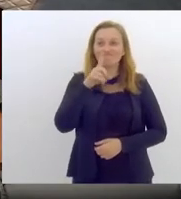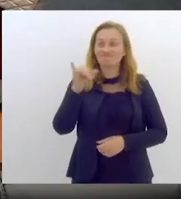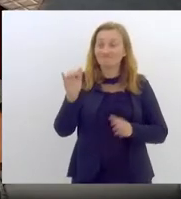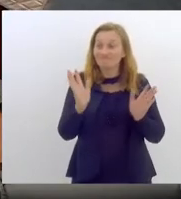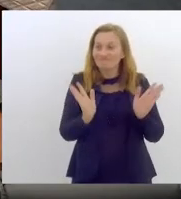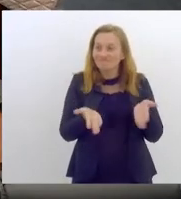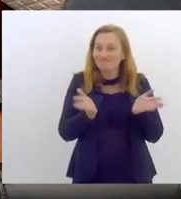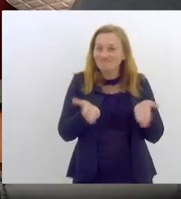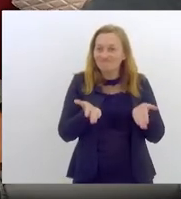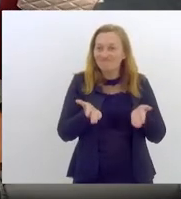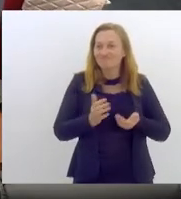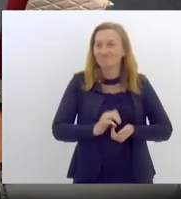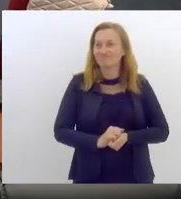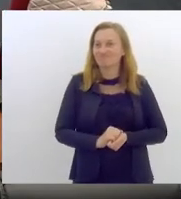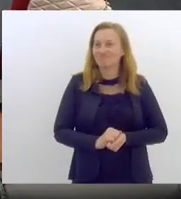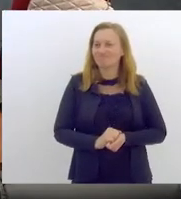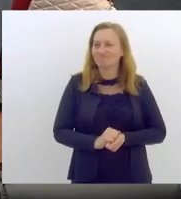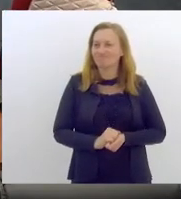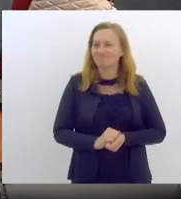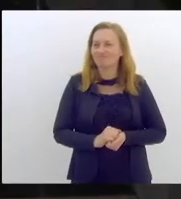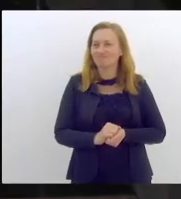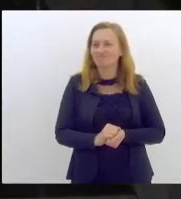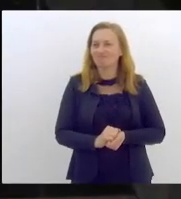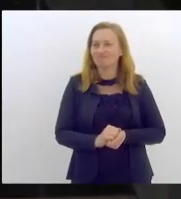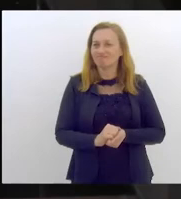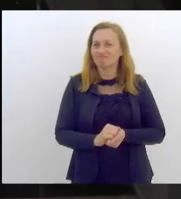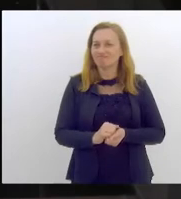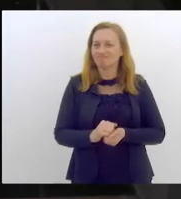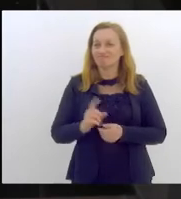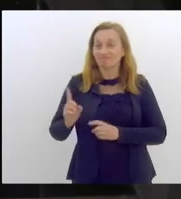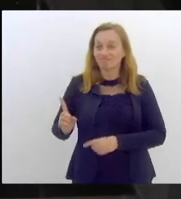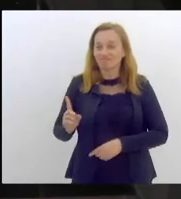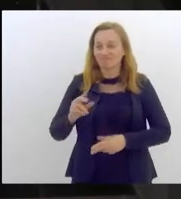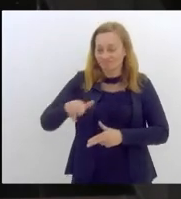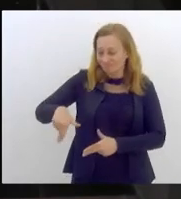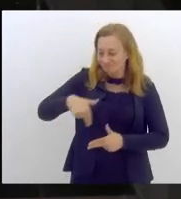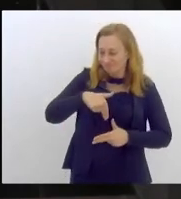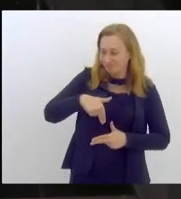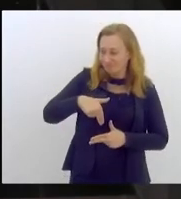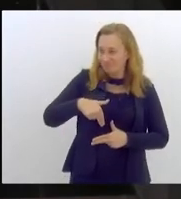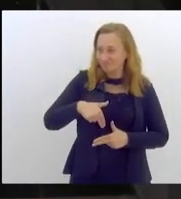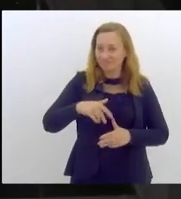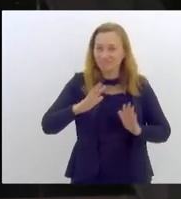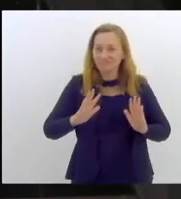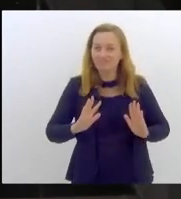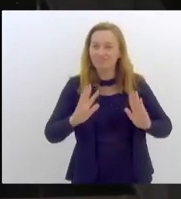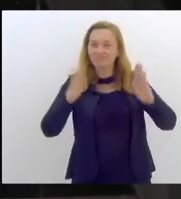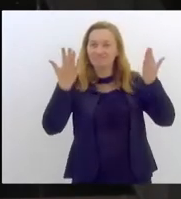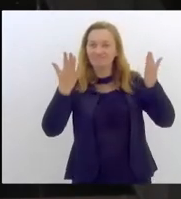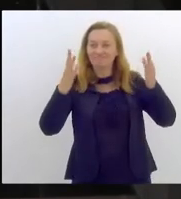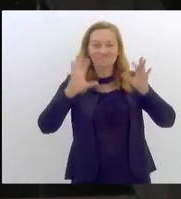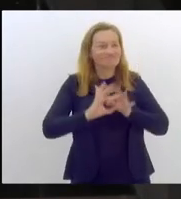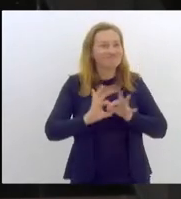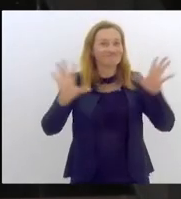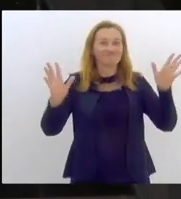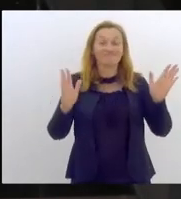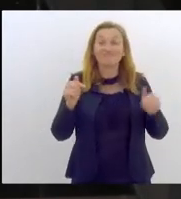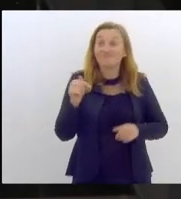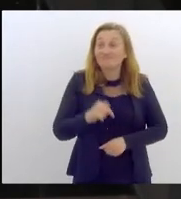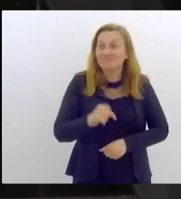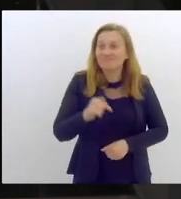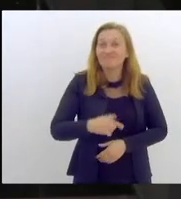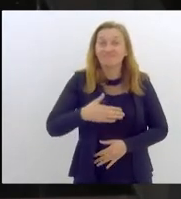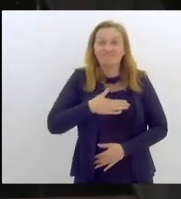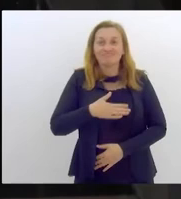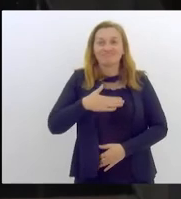hoje assumir essa Tribuna às vésperas da festa da democracia e aqui eu